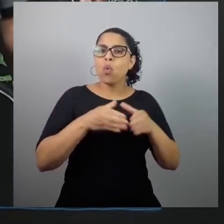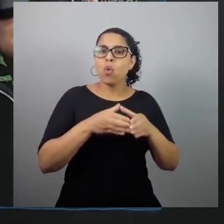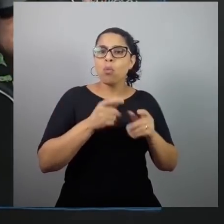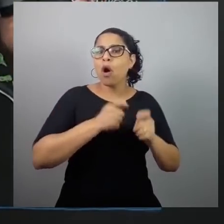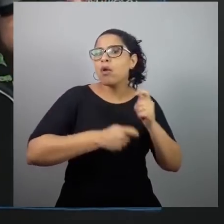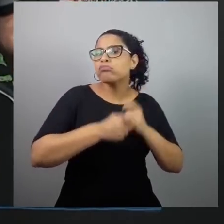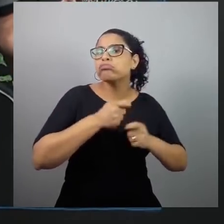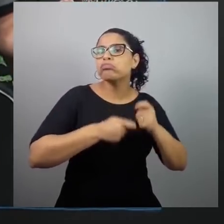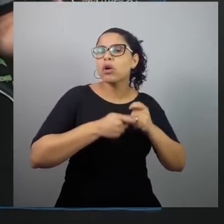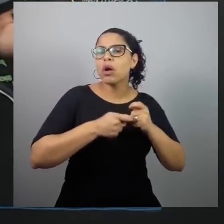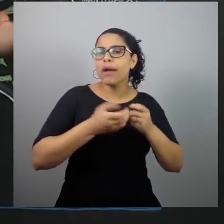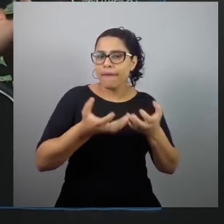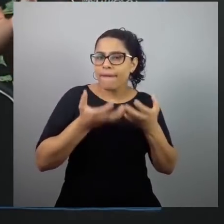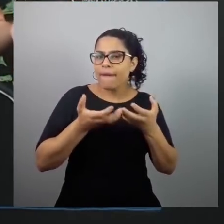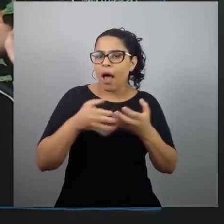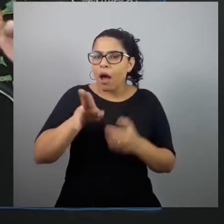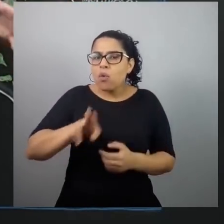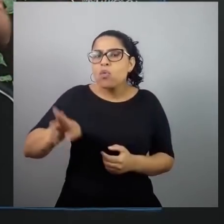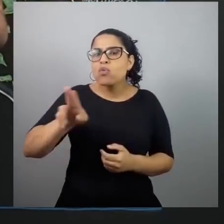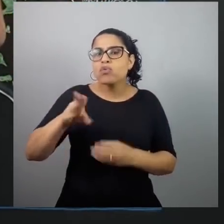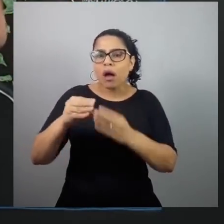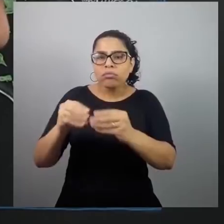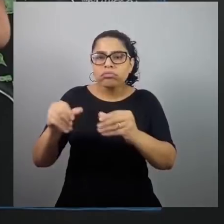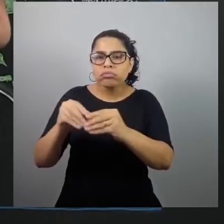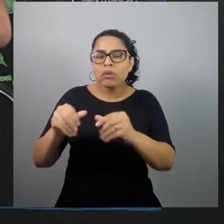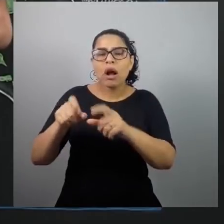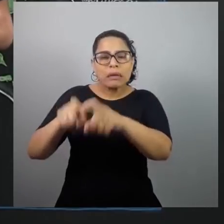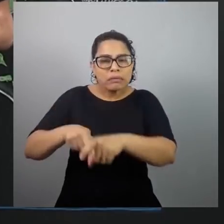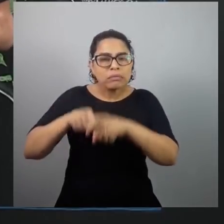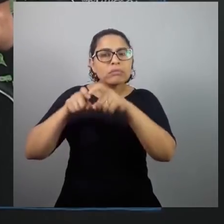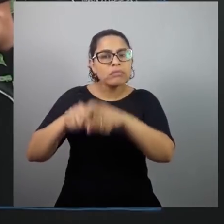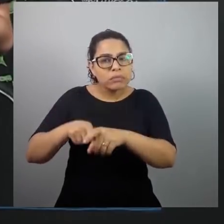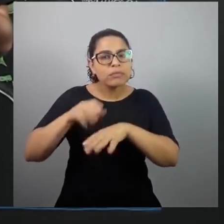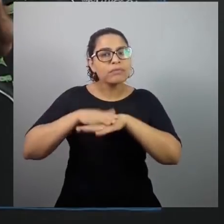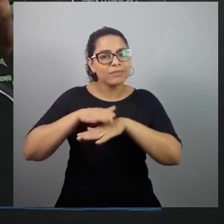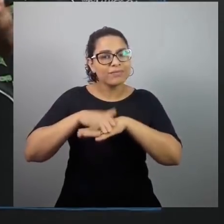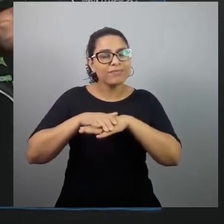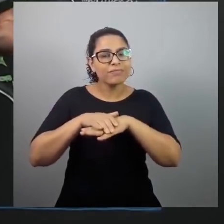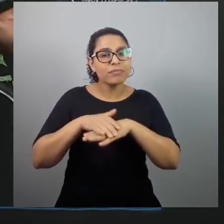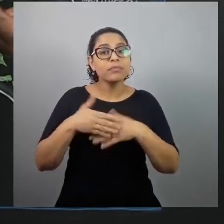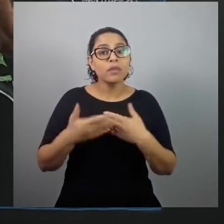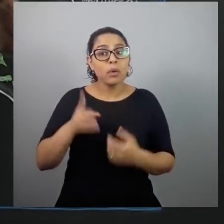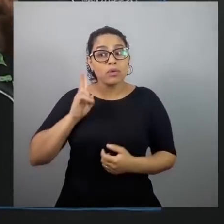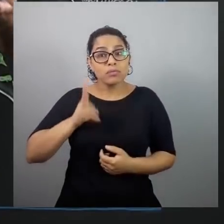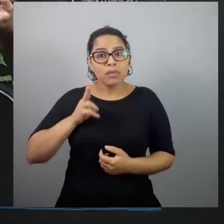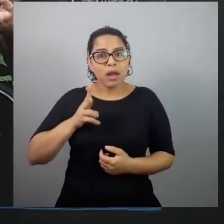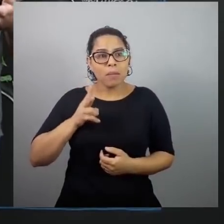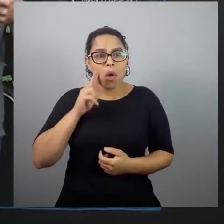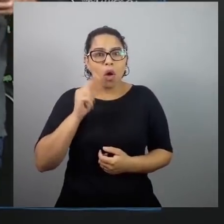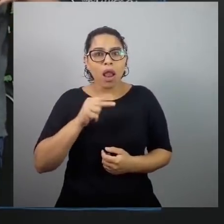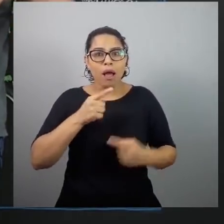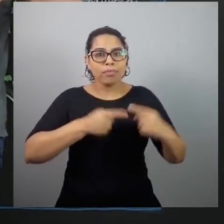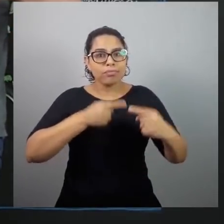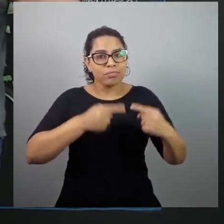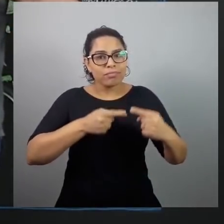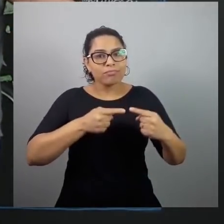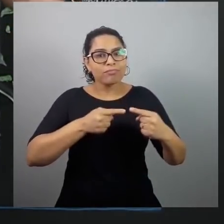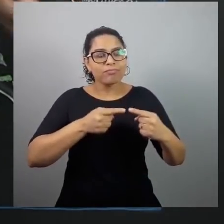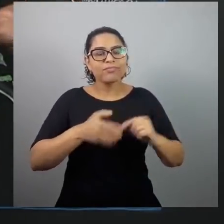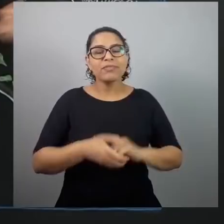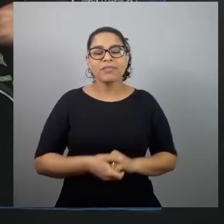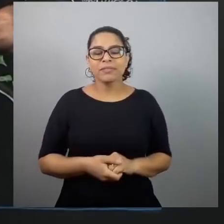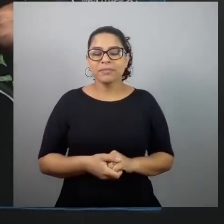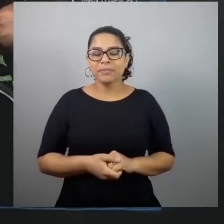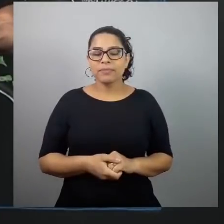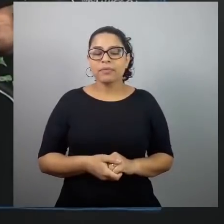têm interesse em utilizar essas áreas, por exemplo, para a agricultura. E a gente tem sempre que estar de olho nesse debate para que